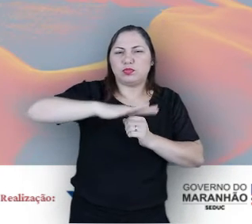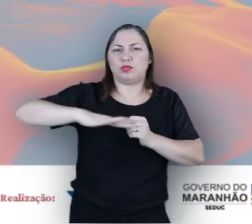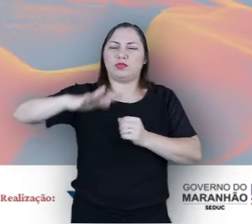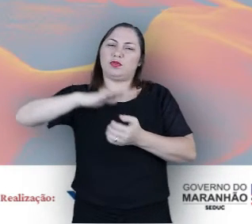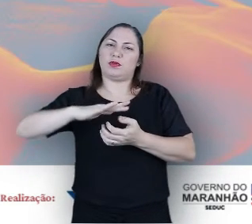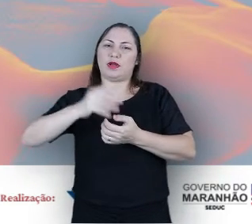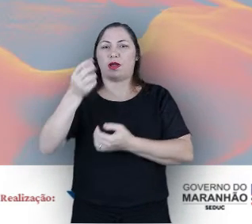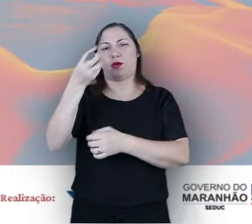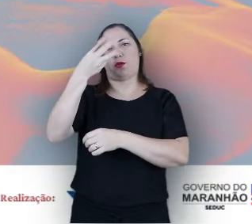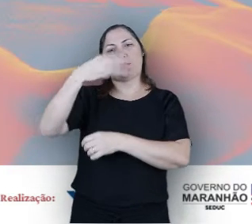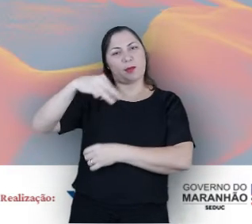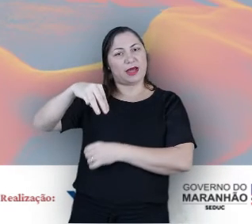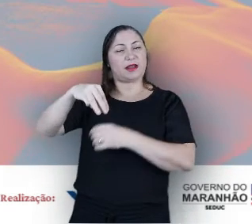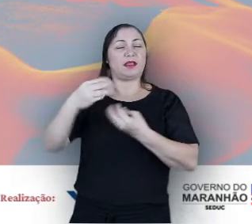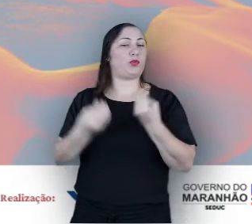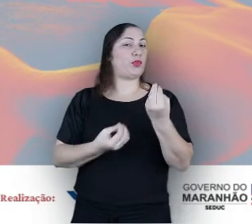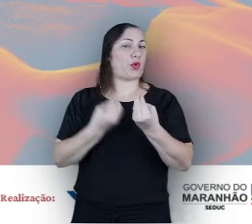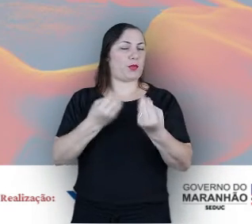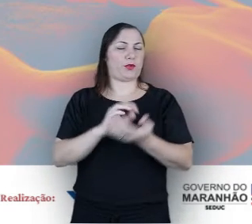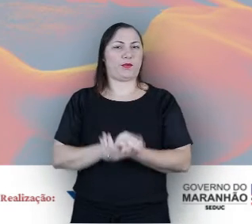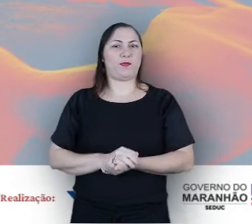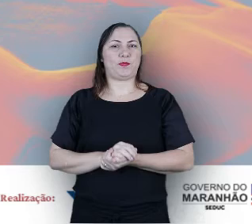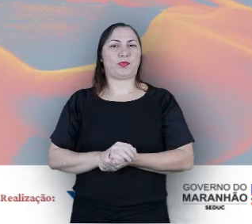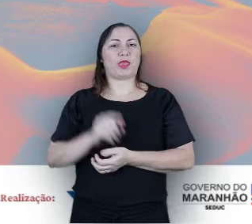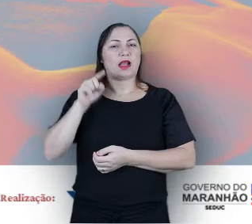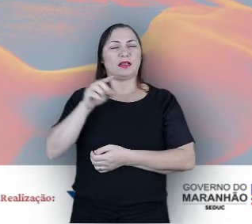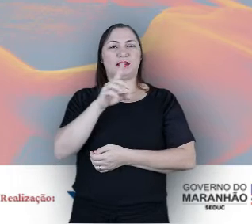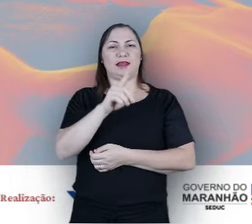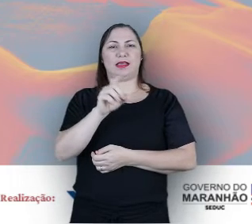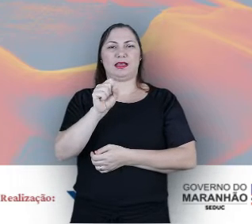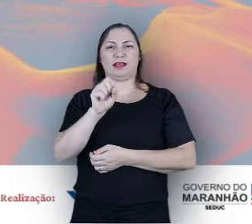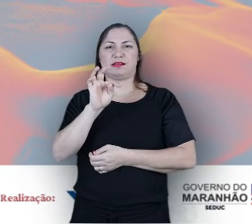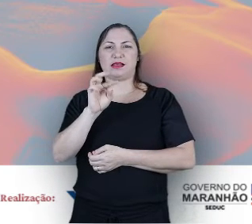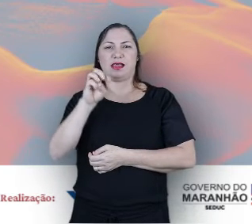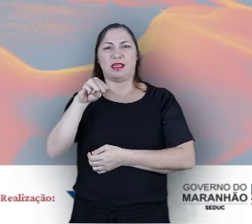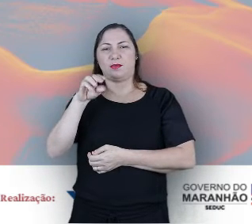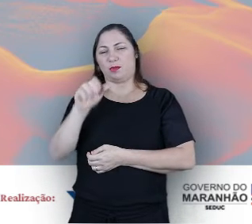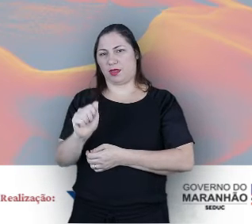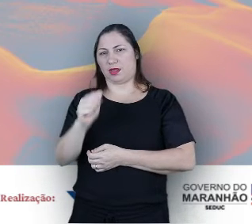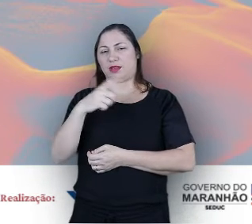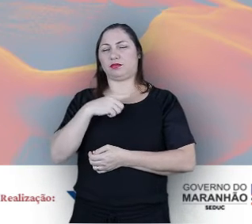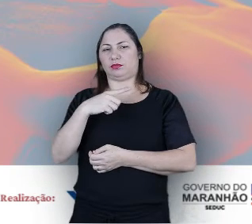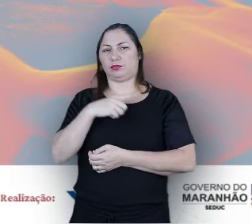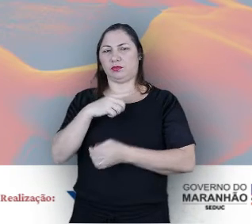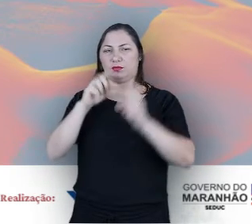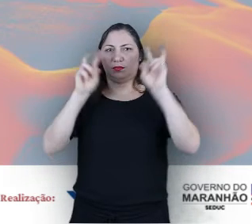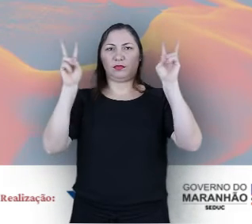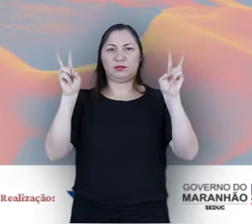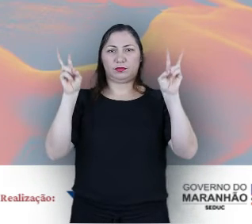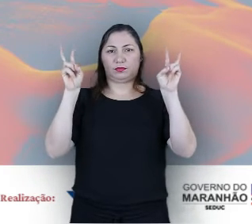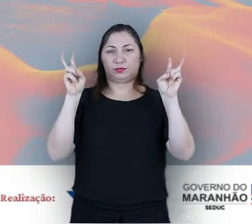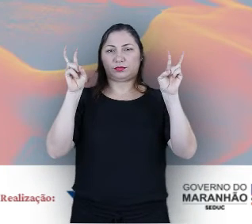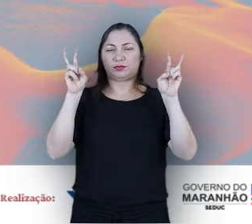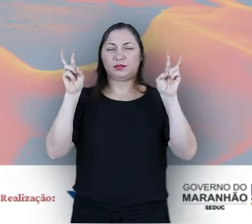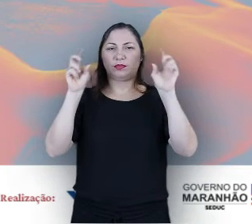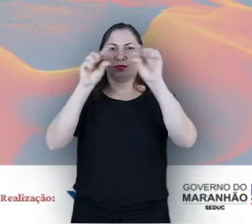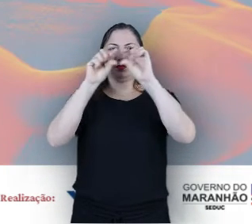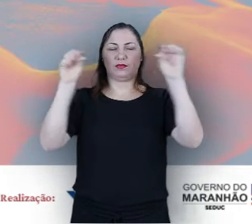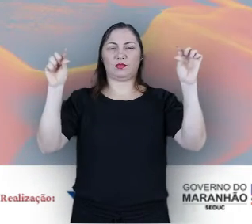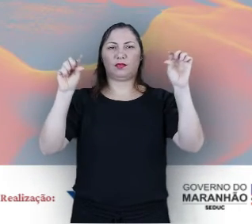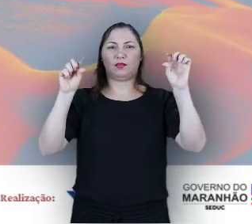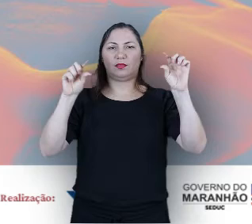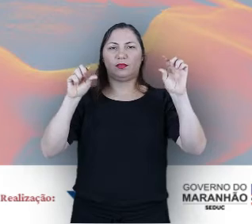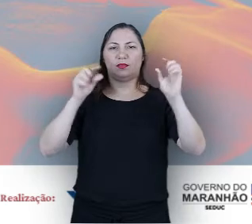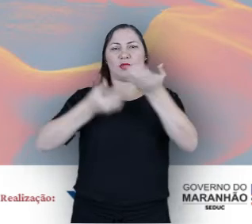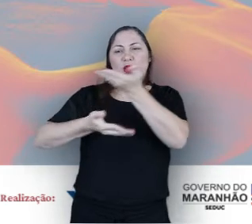mesma proporção colocada da Base Nacional Comum, trabalhando com a competência da área de linguagem e suas tecnologias, bem como